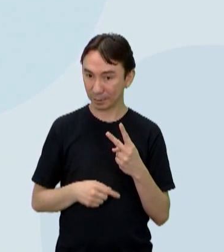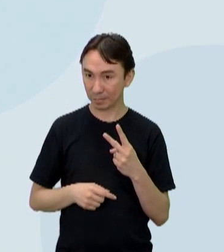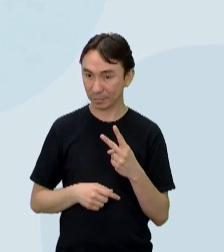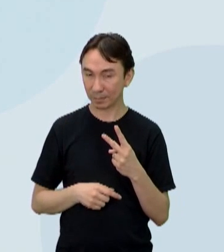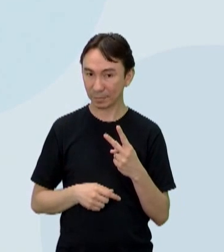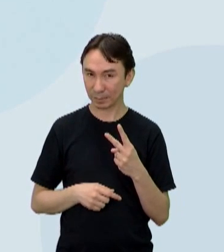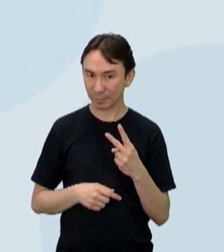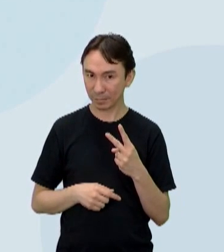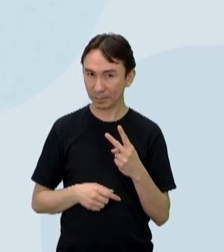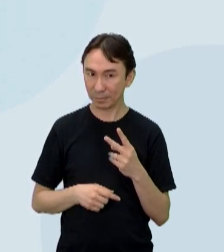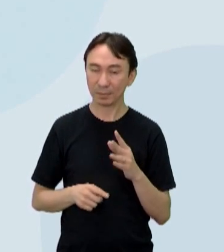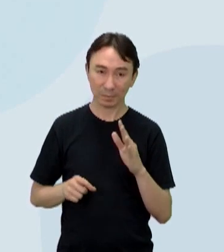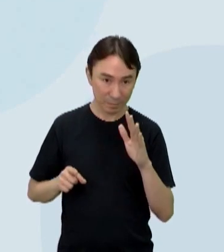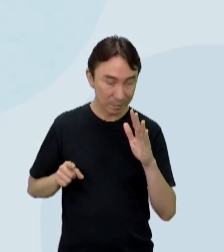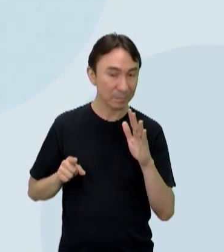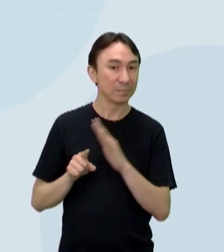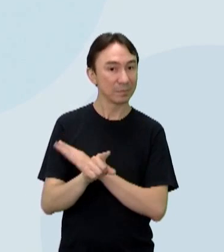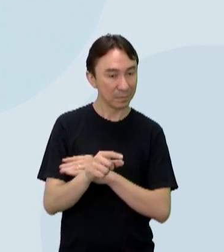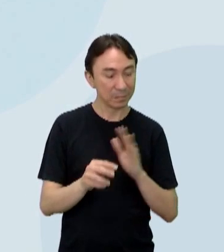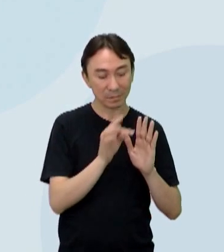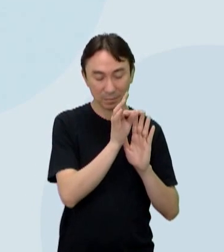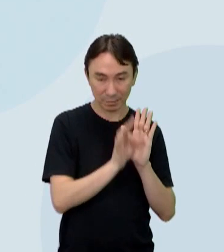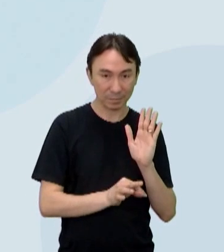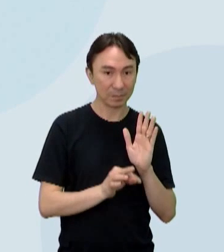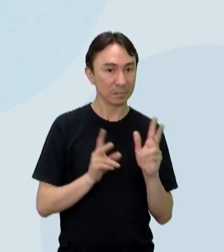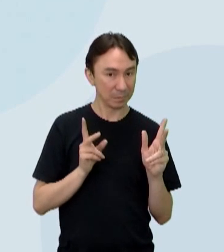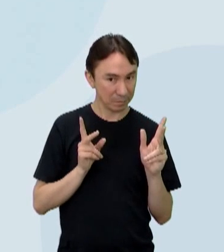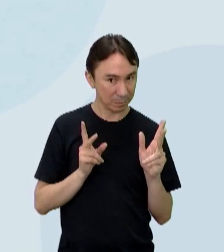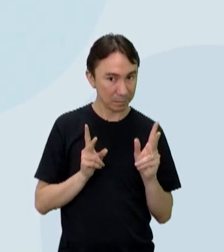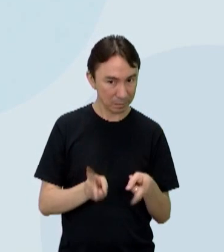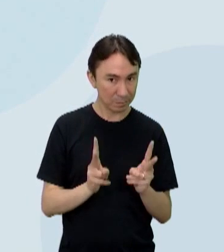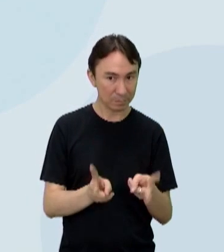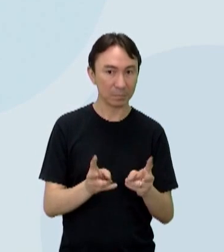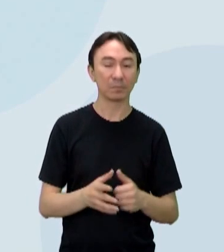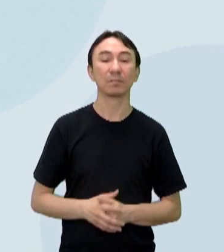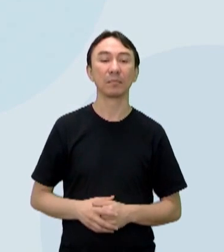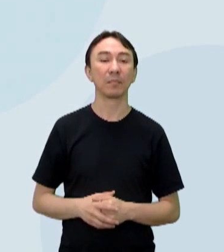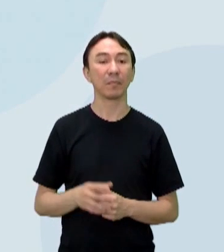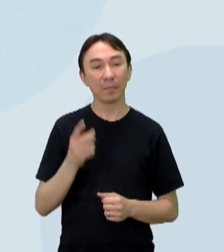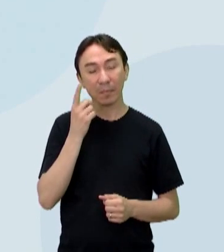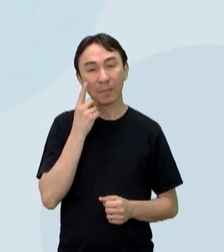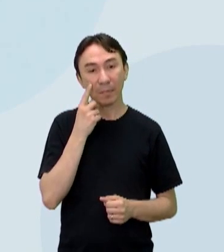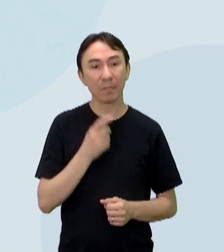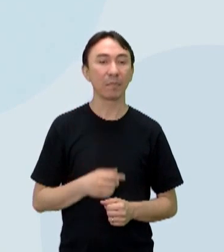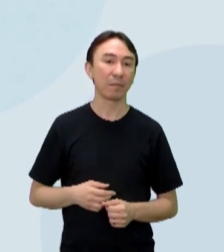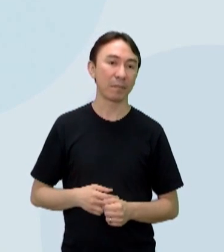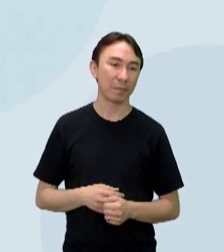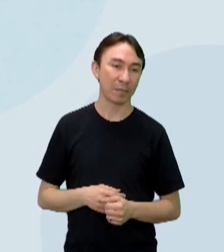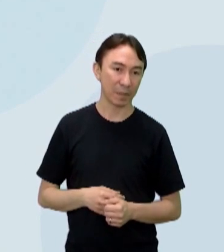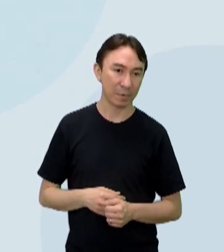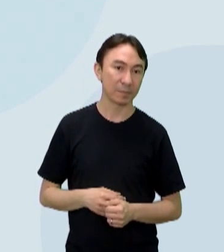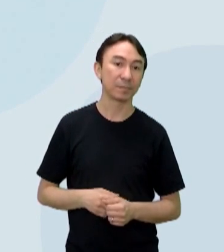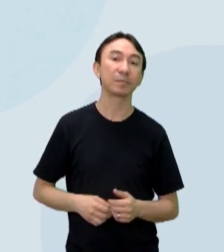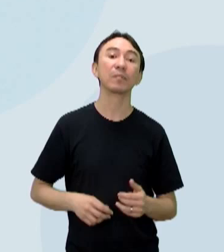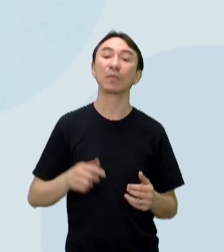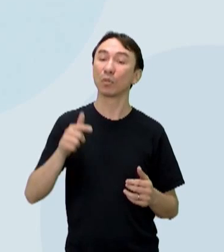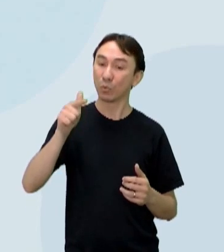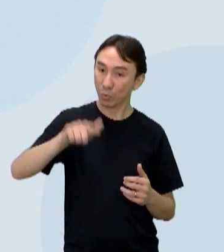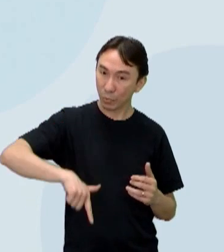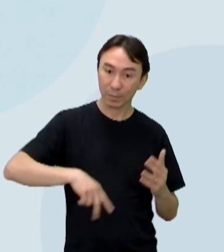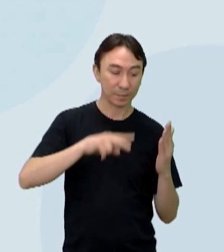Elaine? Nós temos 2 questões a respeito do mesmo texto. Então, pode ir, Elaine, agora. Leia novamente o